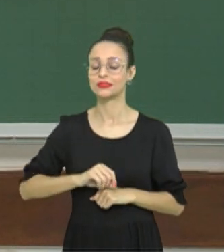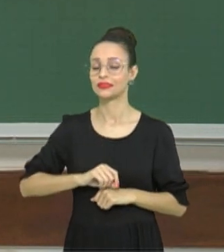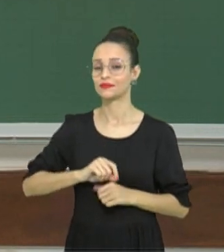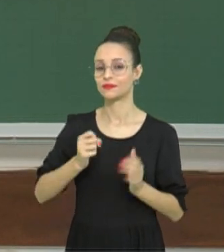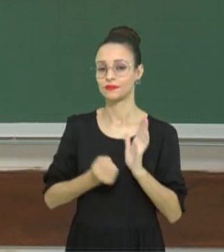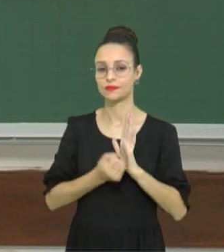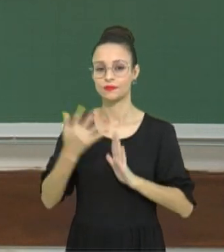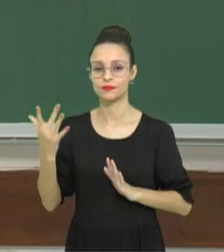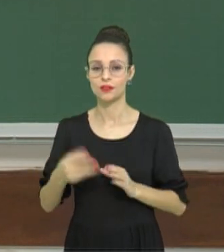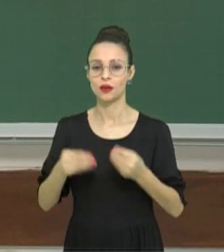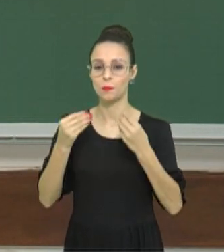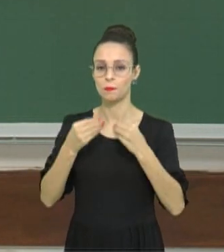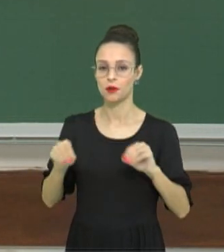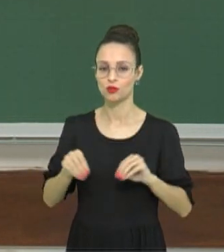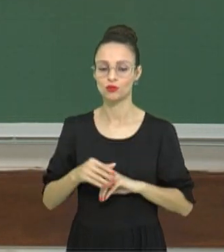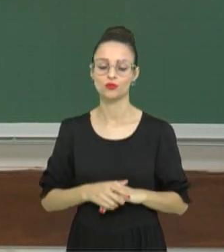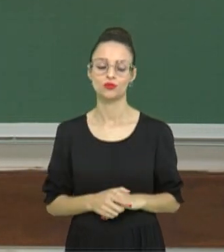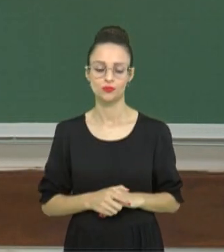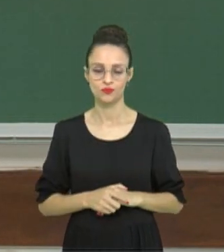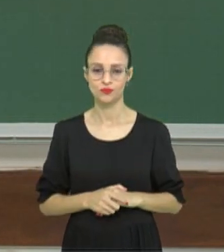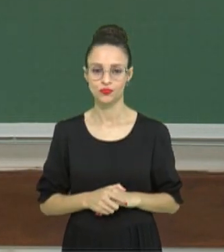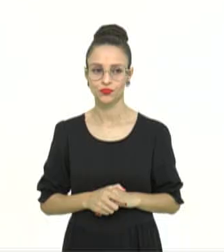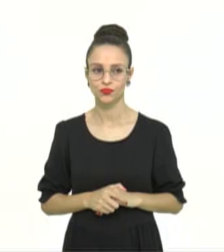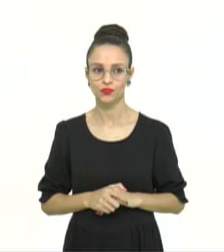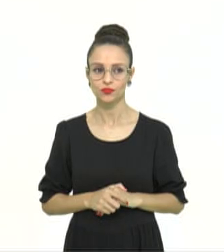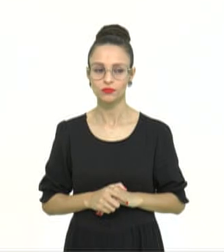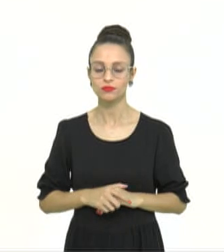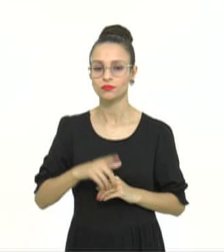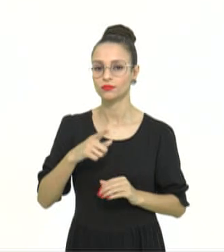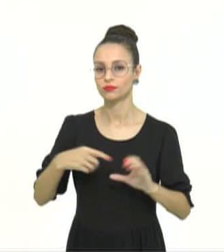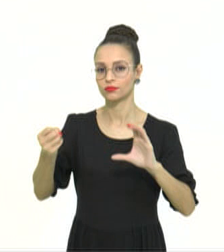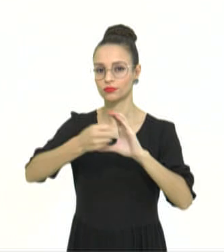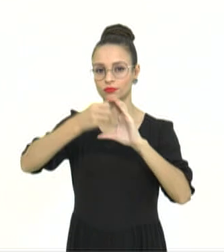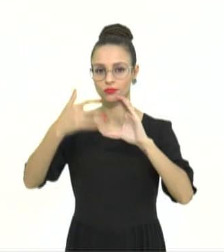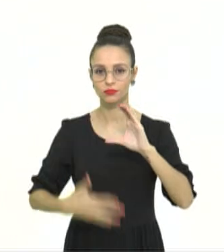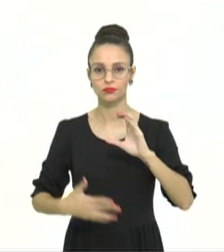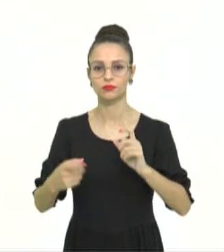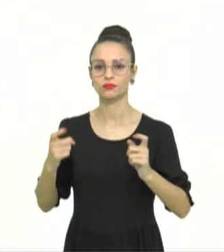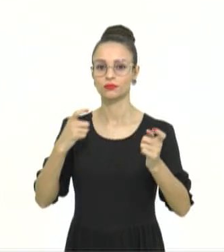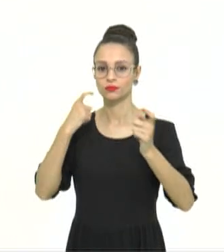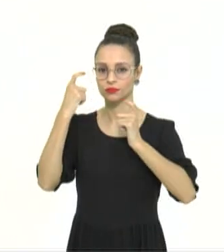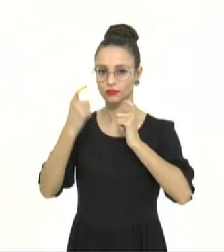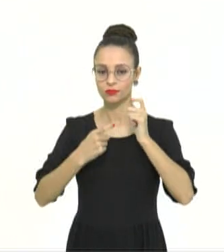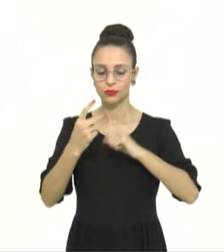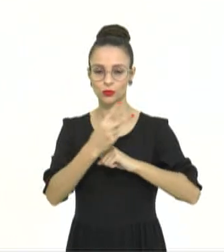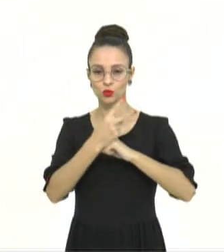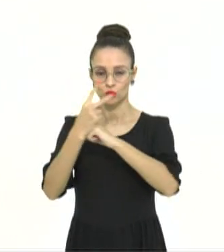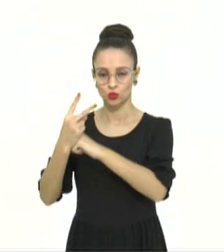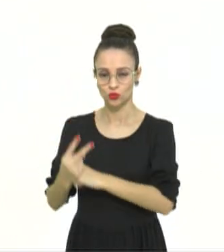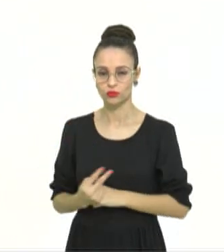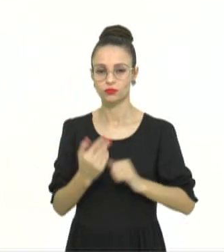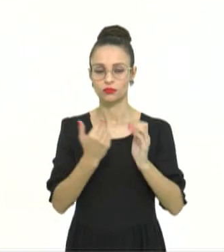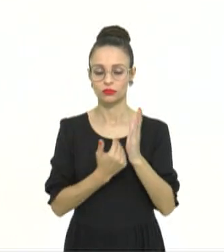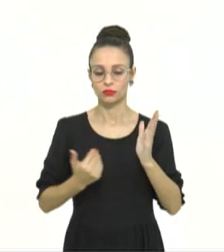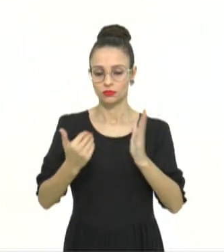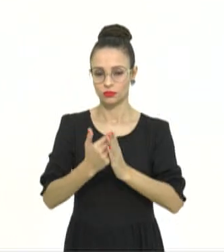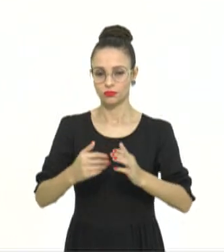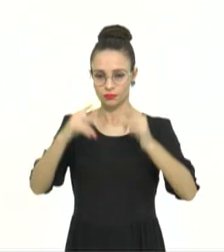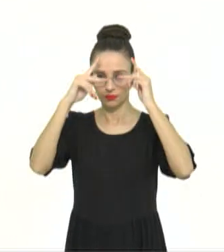do que benefícios. Então ela se caracteriza pela preocupação e cuidados extremos com o próprio